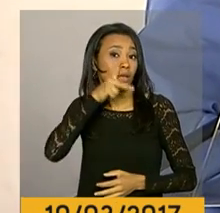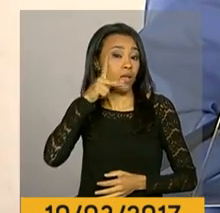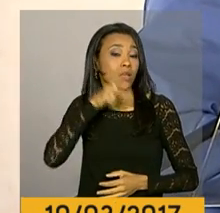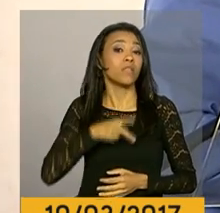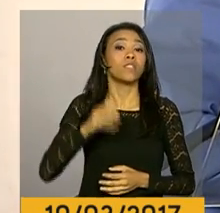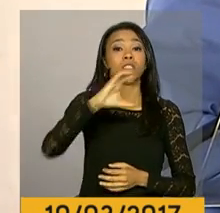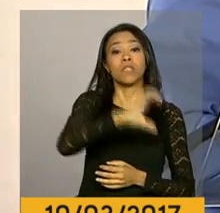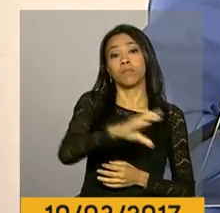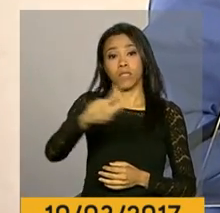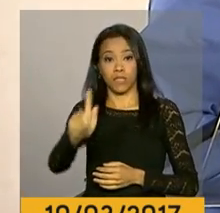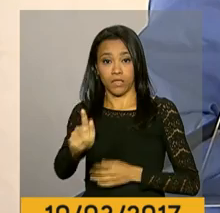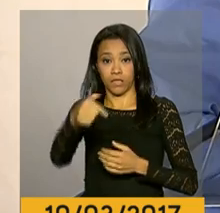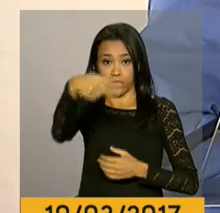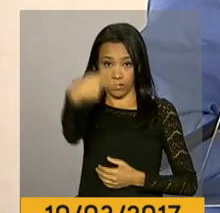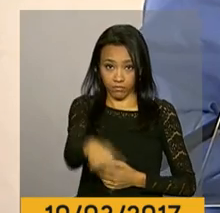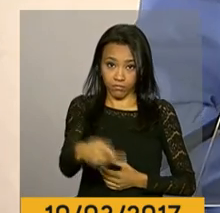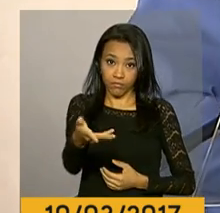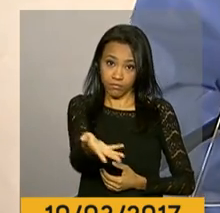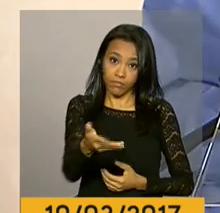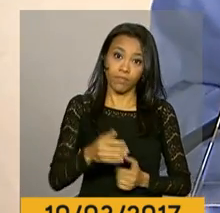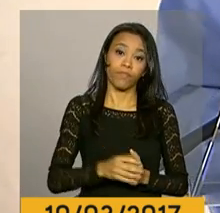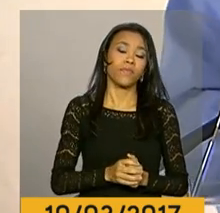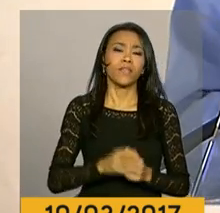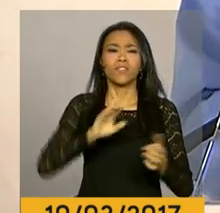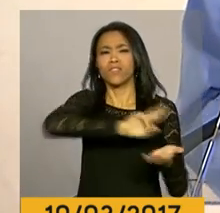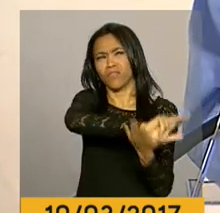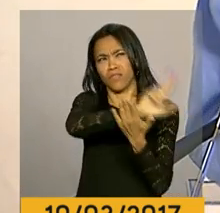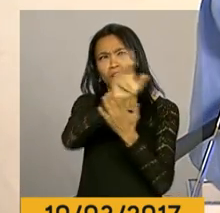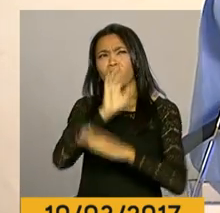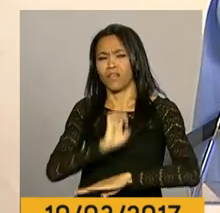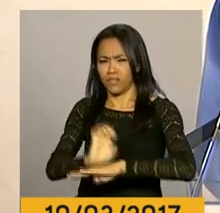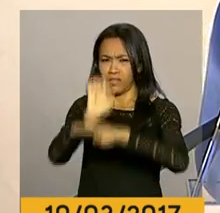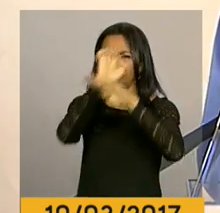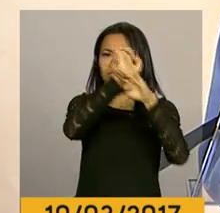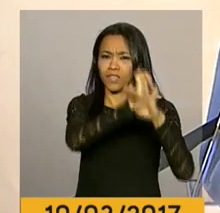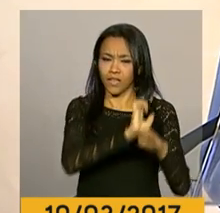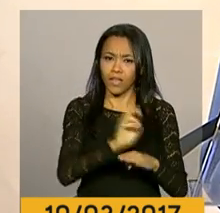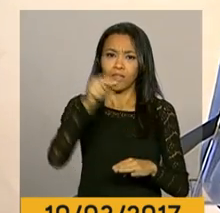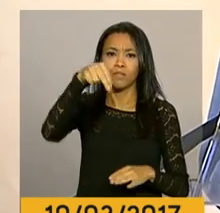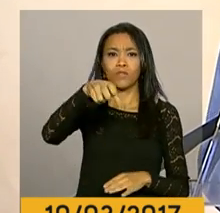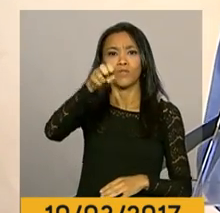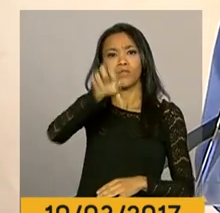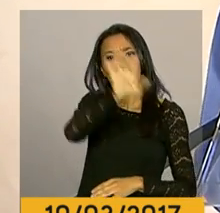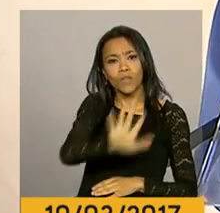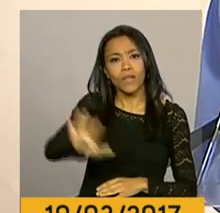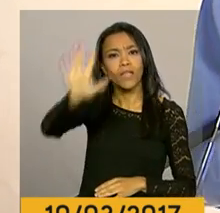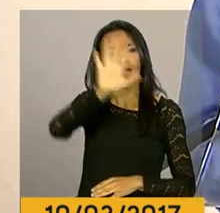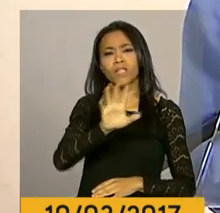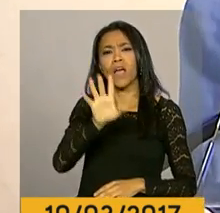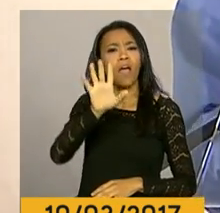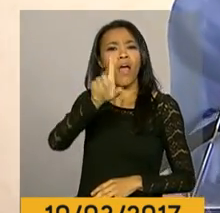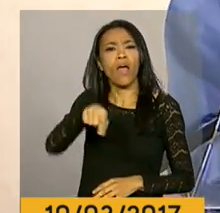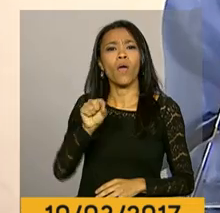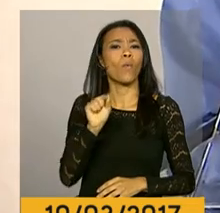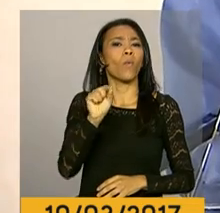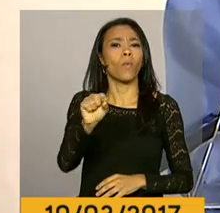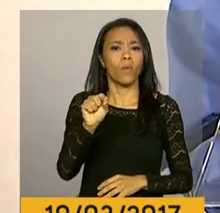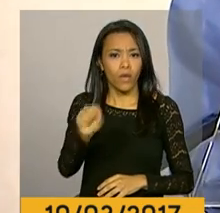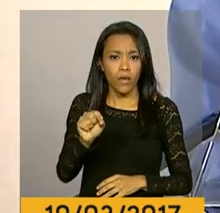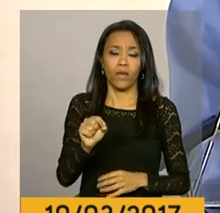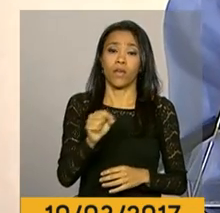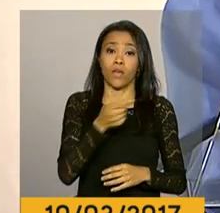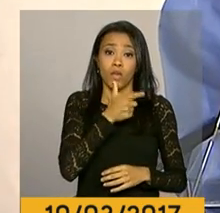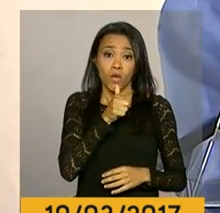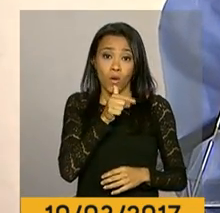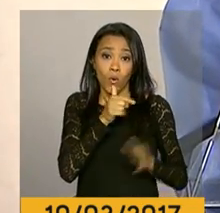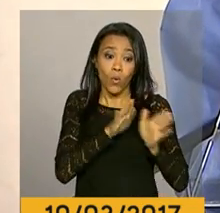Campina Grande, do povo de vários estados do Nordeste, é exatamente a transposição